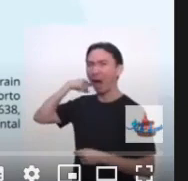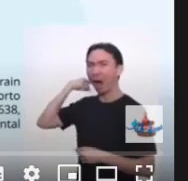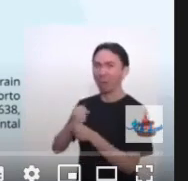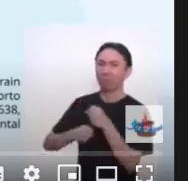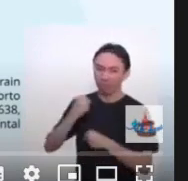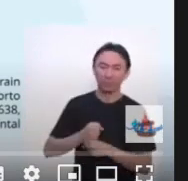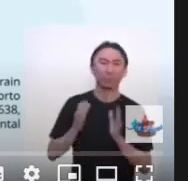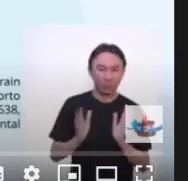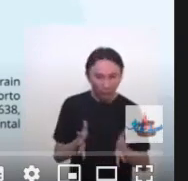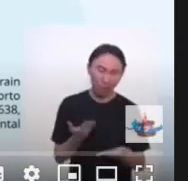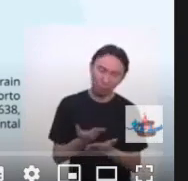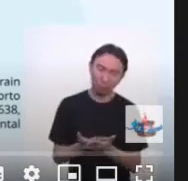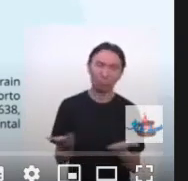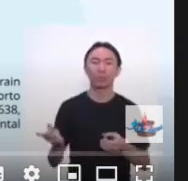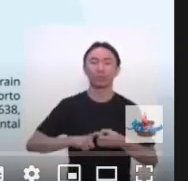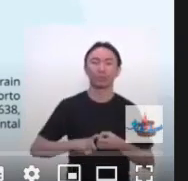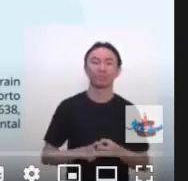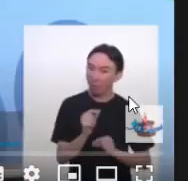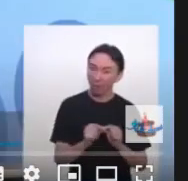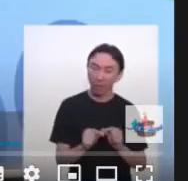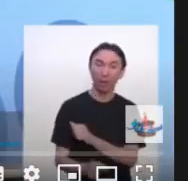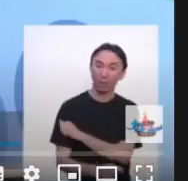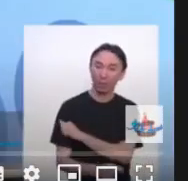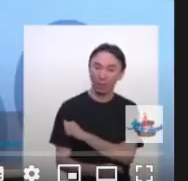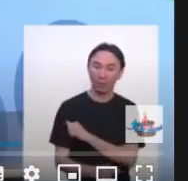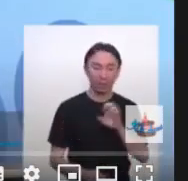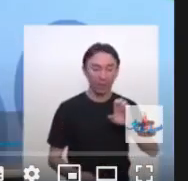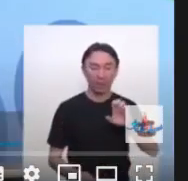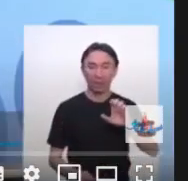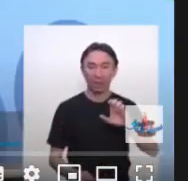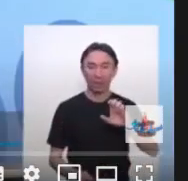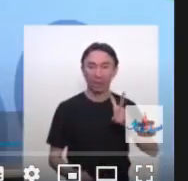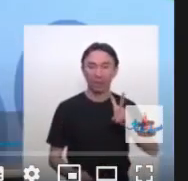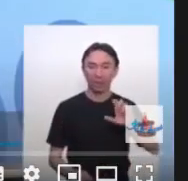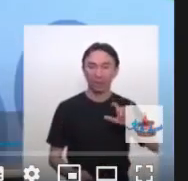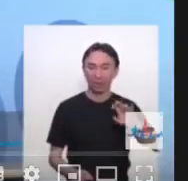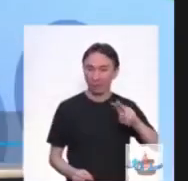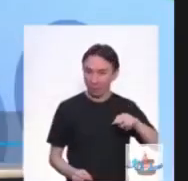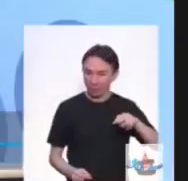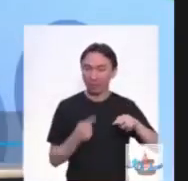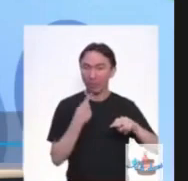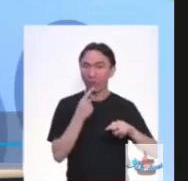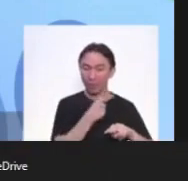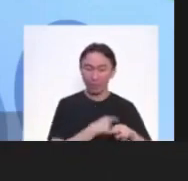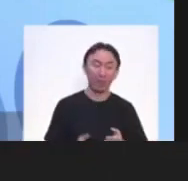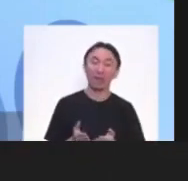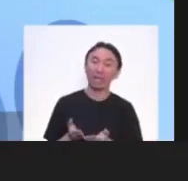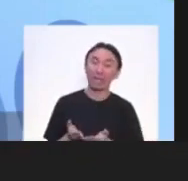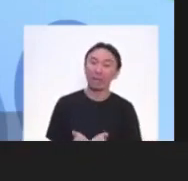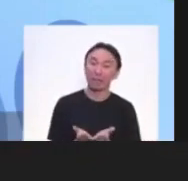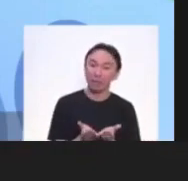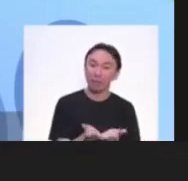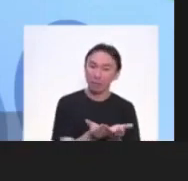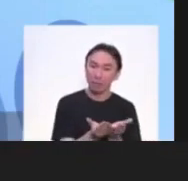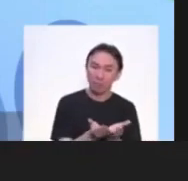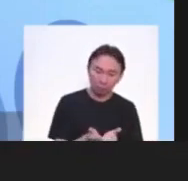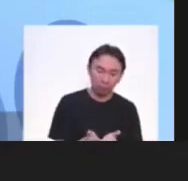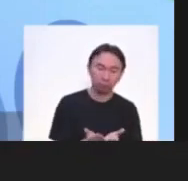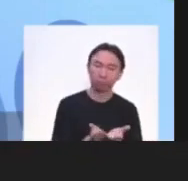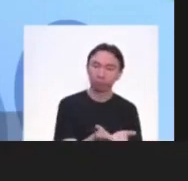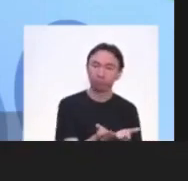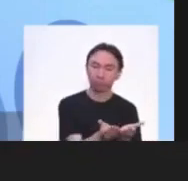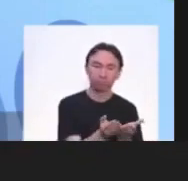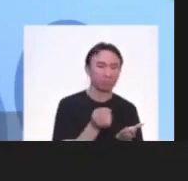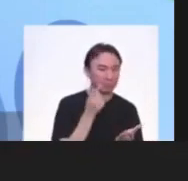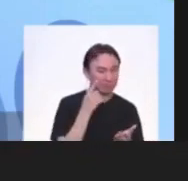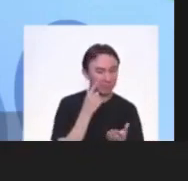passado. Nós estamos retomando. 2 minutinhos e volto com vocês. O navio. Luiz Gustavo Navios. A Procélia, da